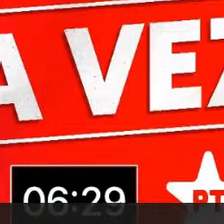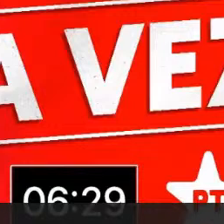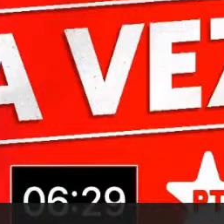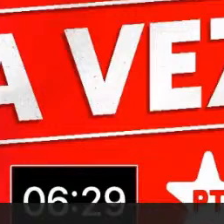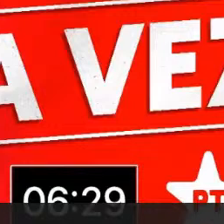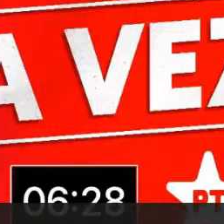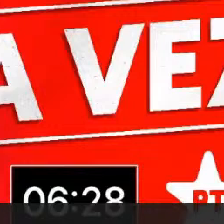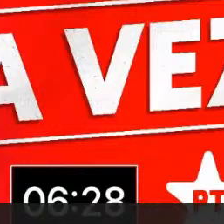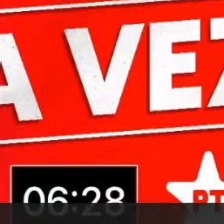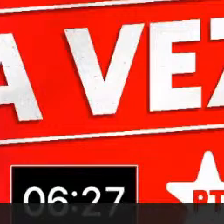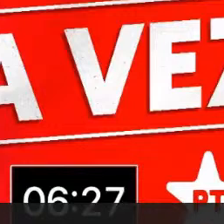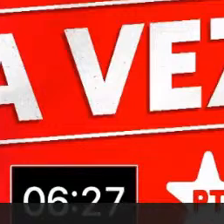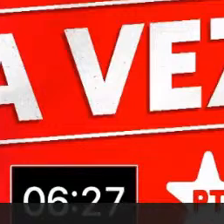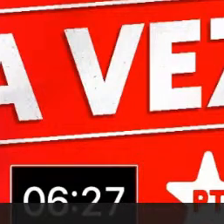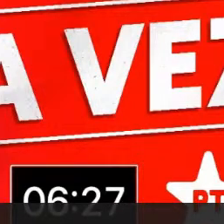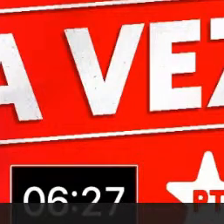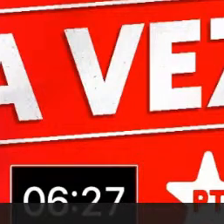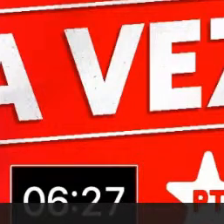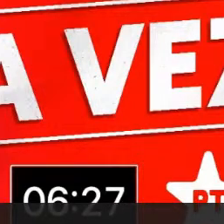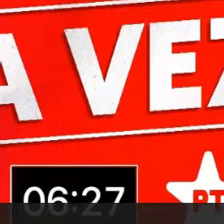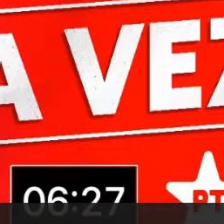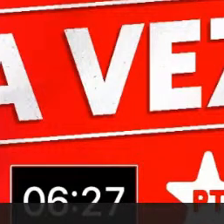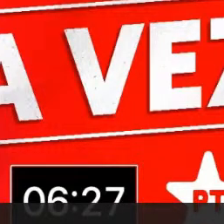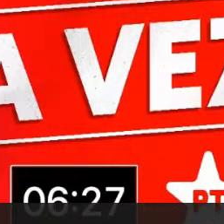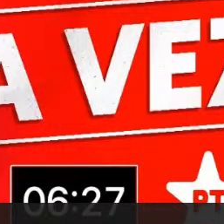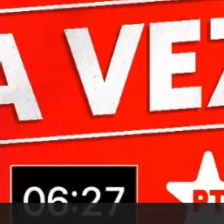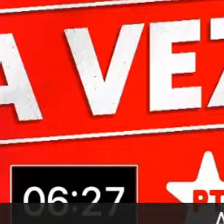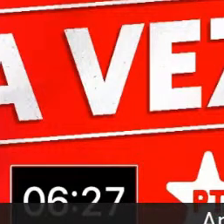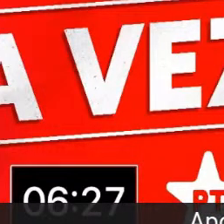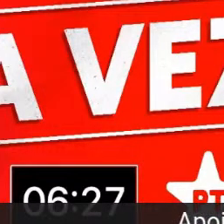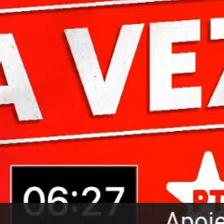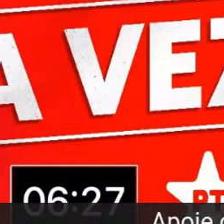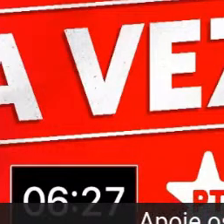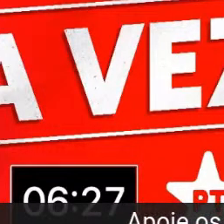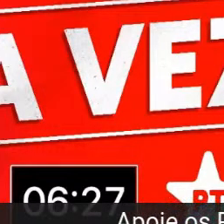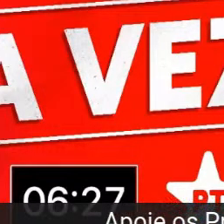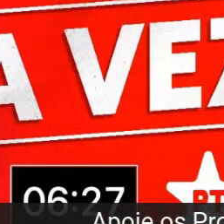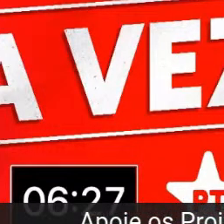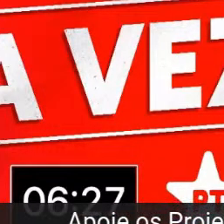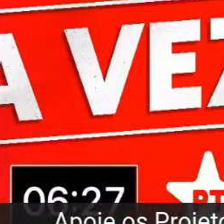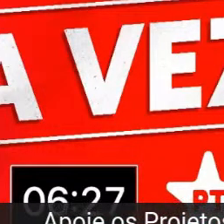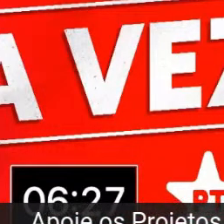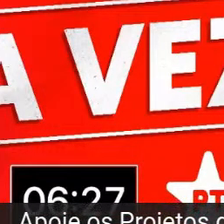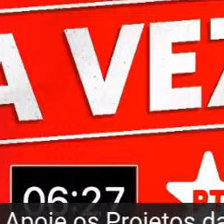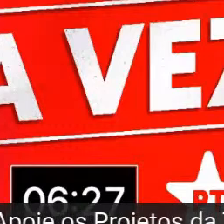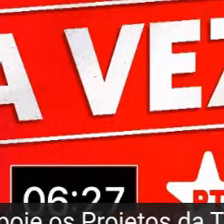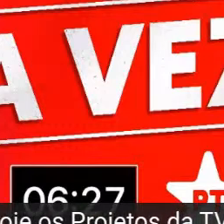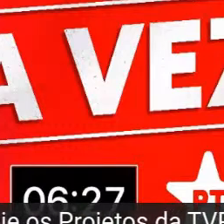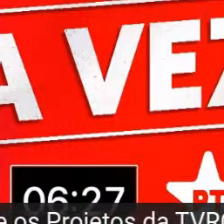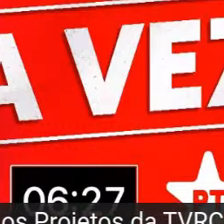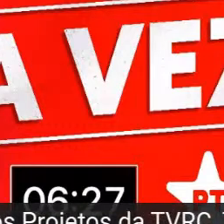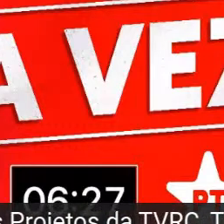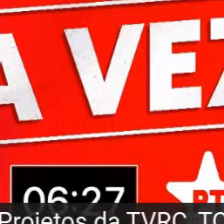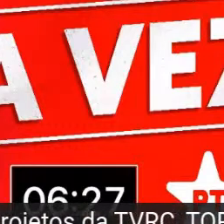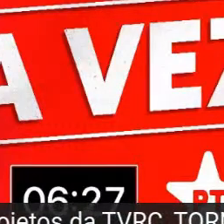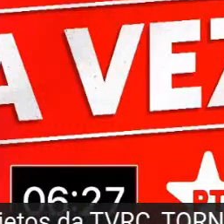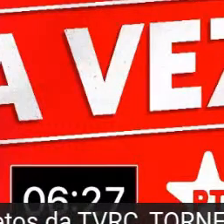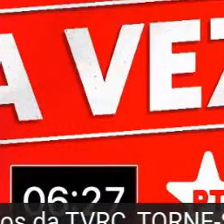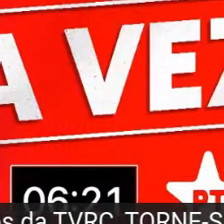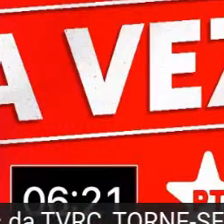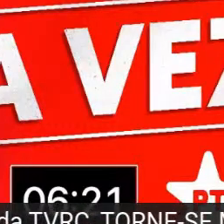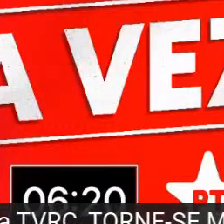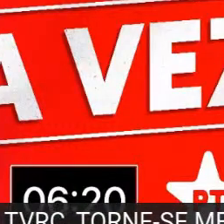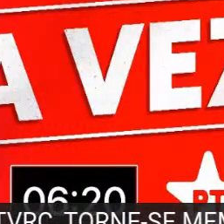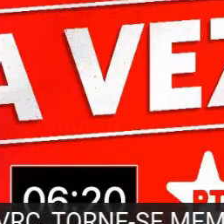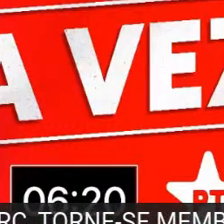Sofrimento pede pressa. Imagina o Lula lá, meu Brasil há de melhorar. Deixa